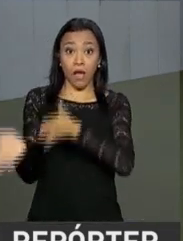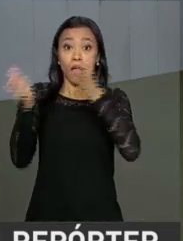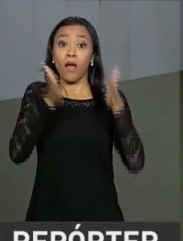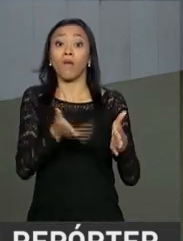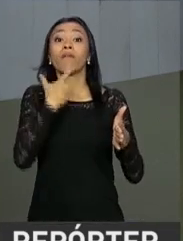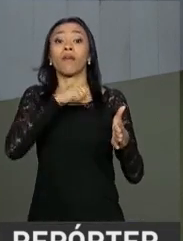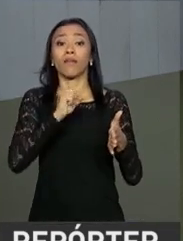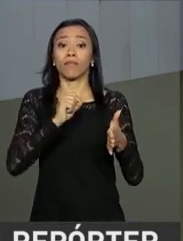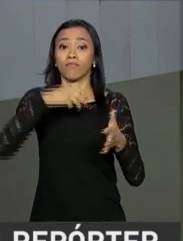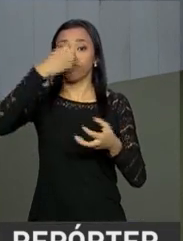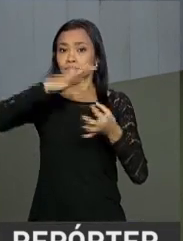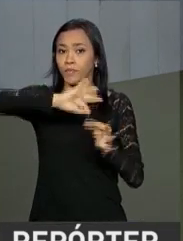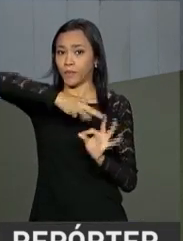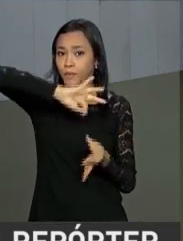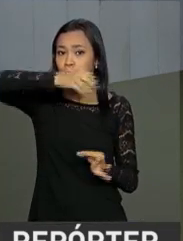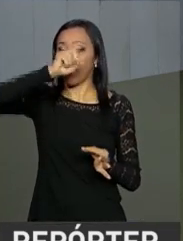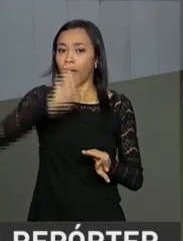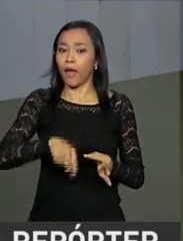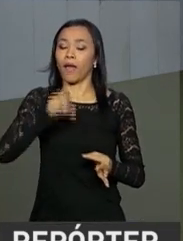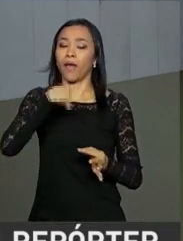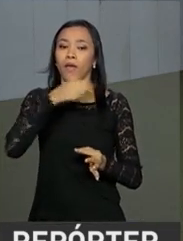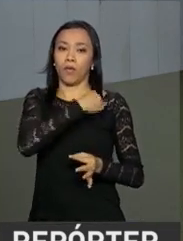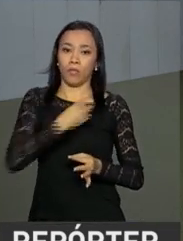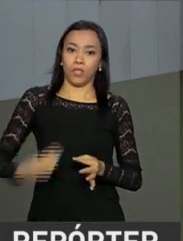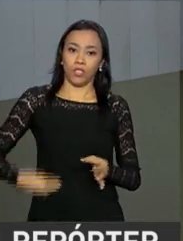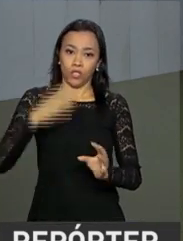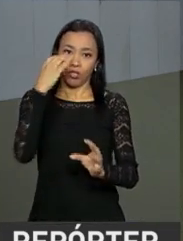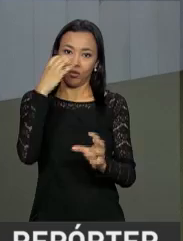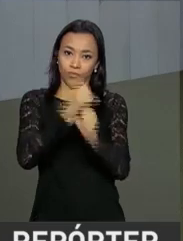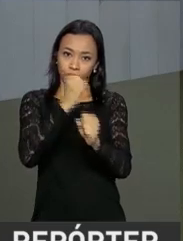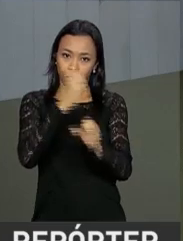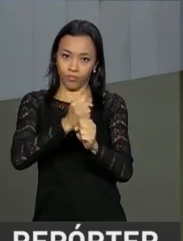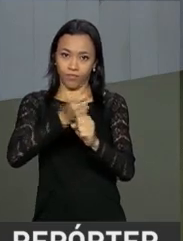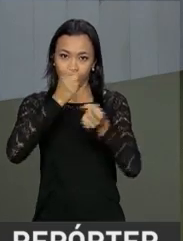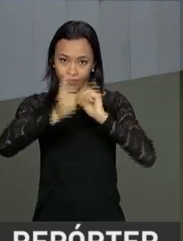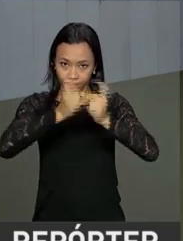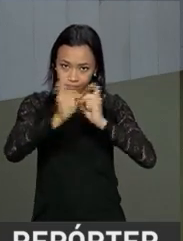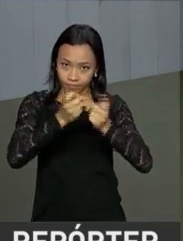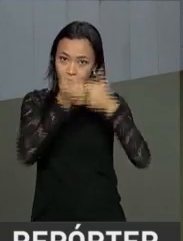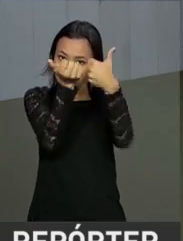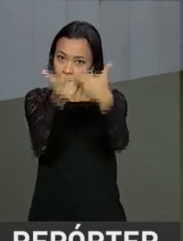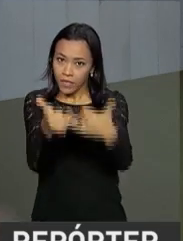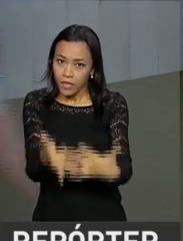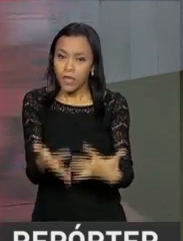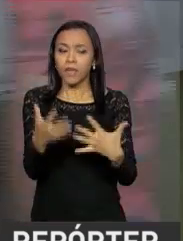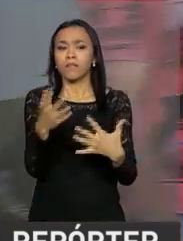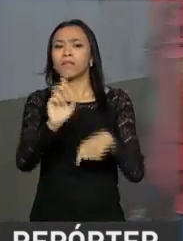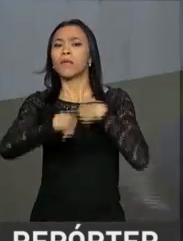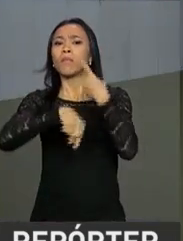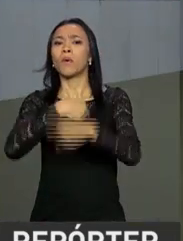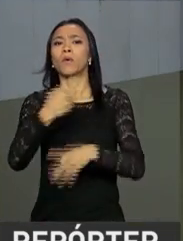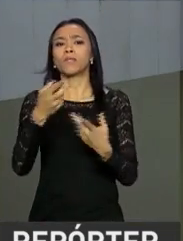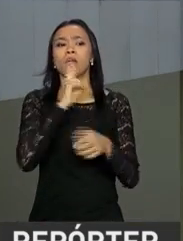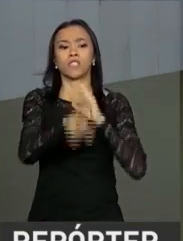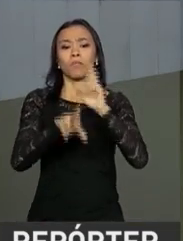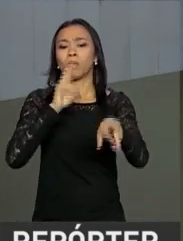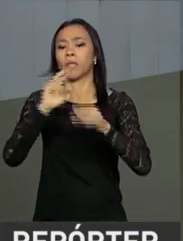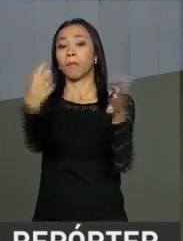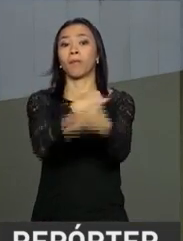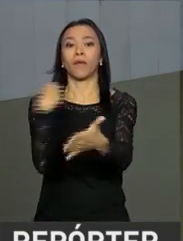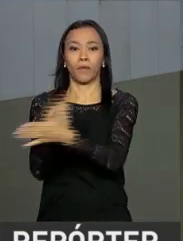nesse momento é o ministro do Planejamento, Diogo Oliveira. Depois ainda eles respondem a algumas perguntas dos